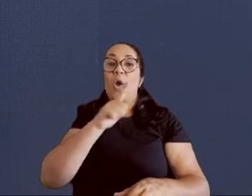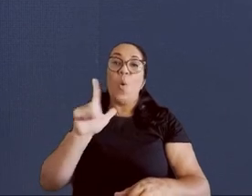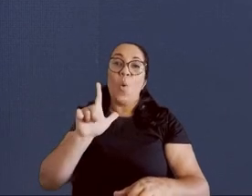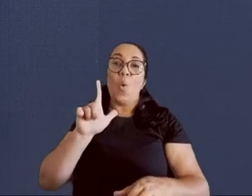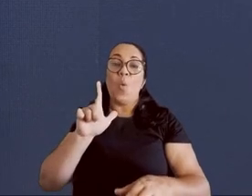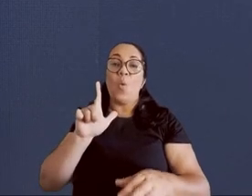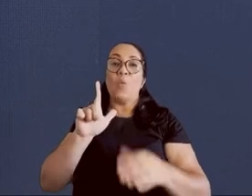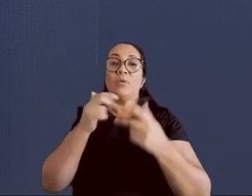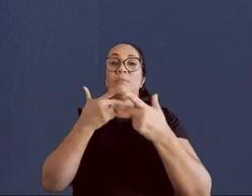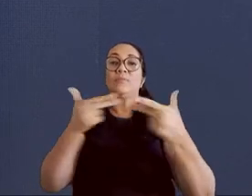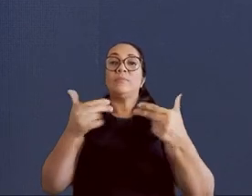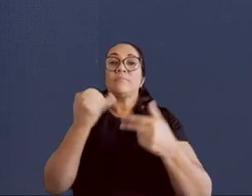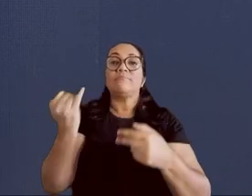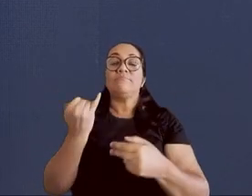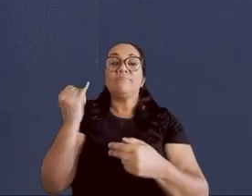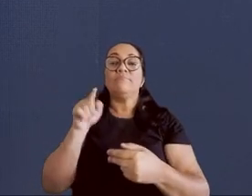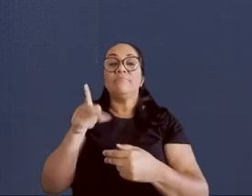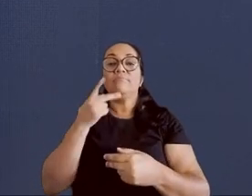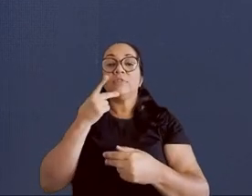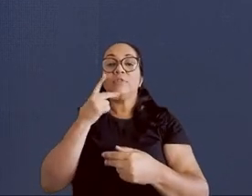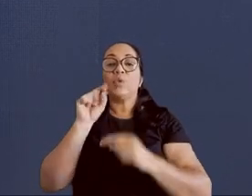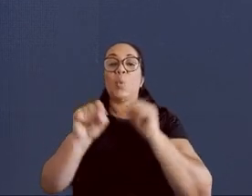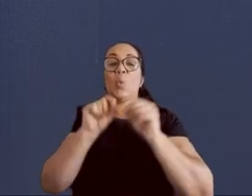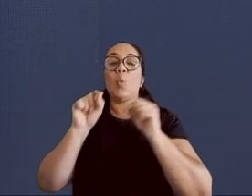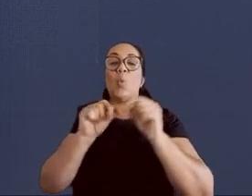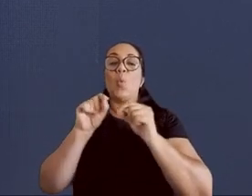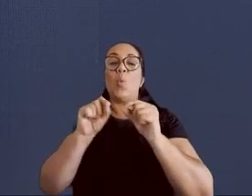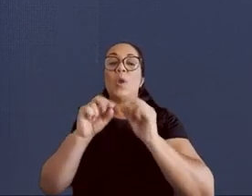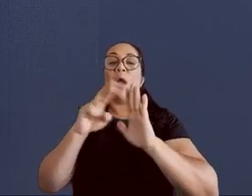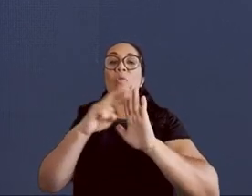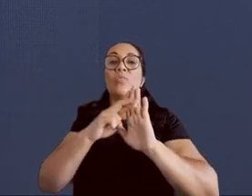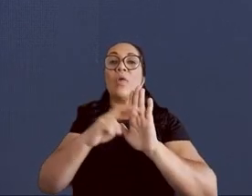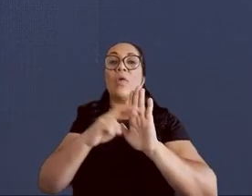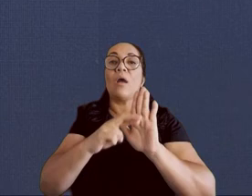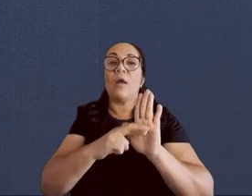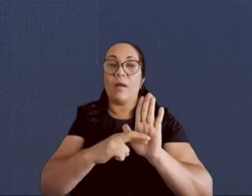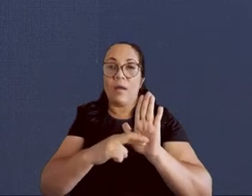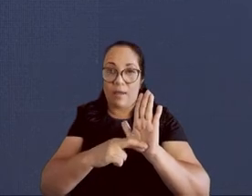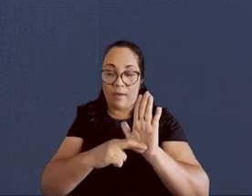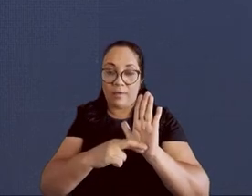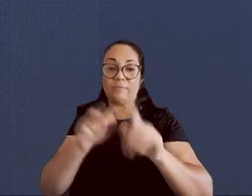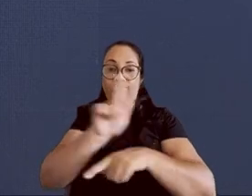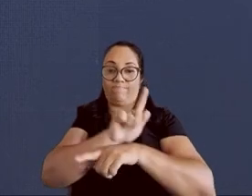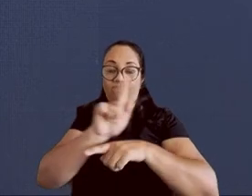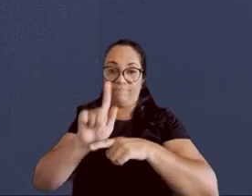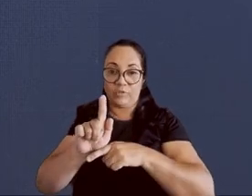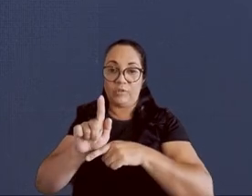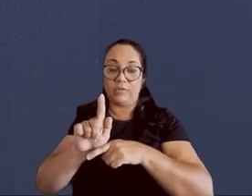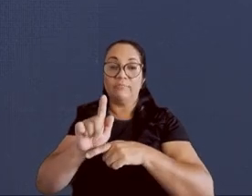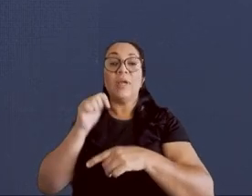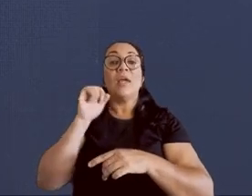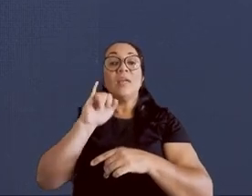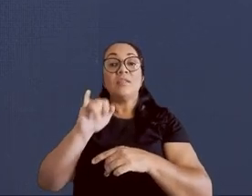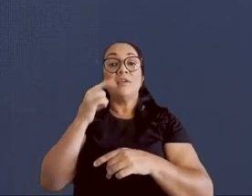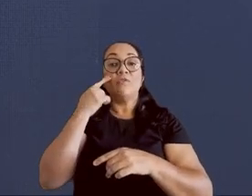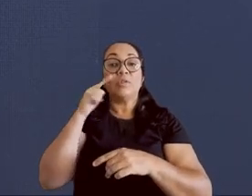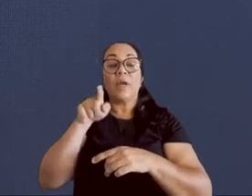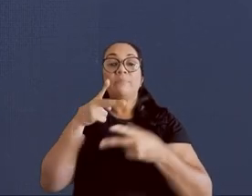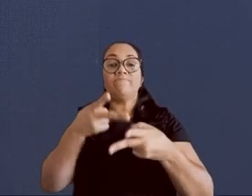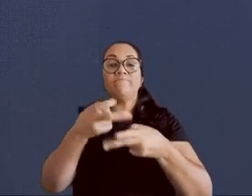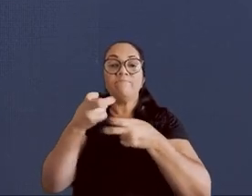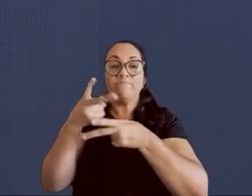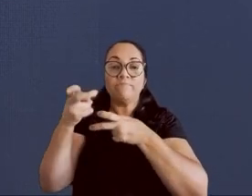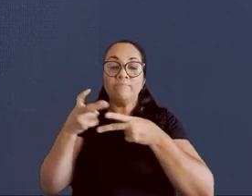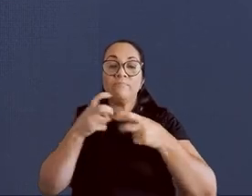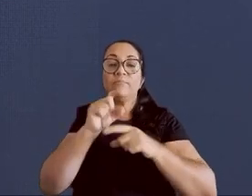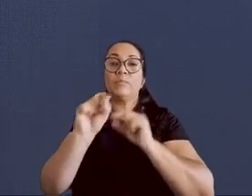você comentou né A questão da disciplina né de alocação de gestão se a gente for ver Sem dúvida nenhuma se